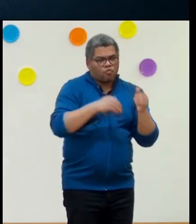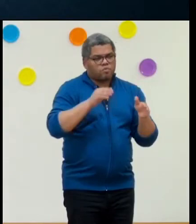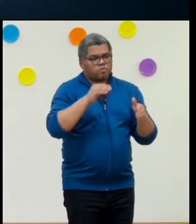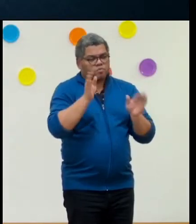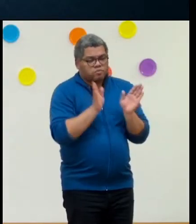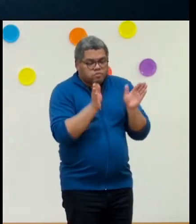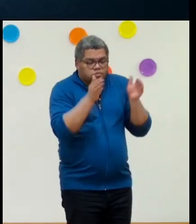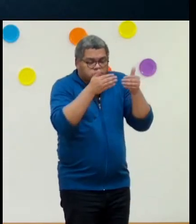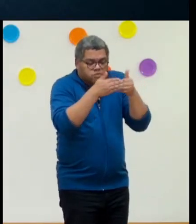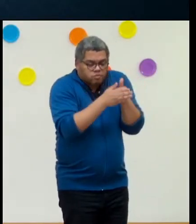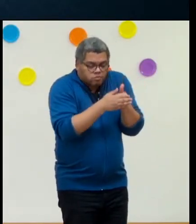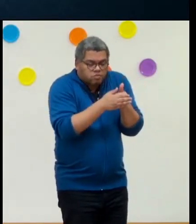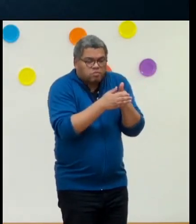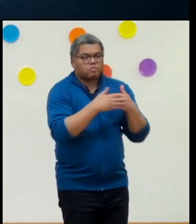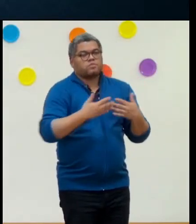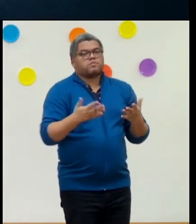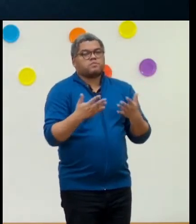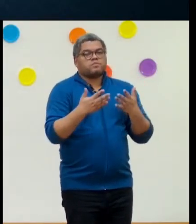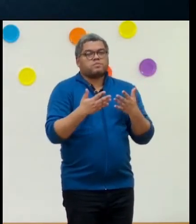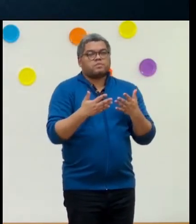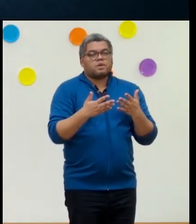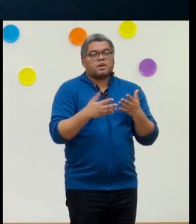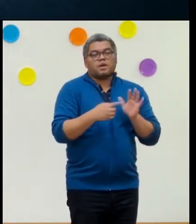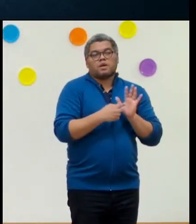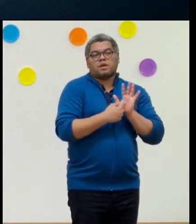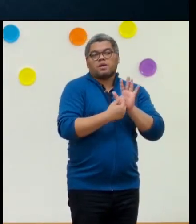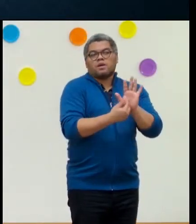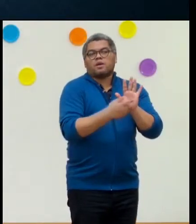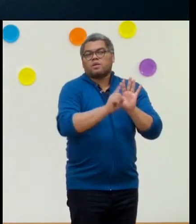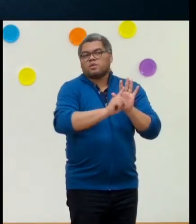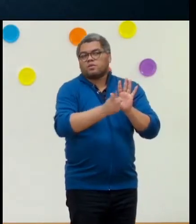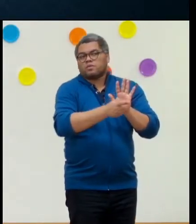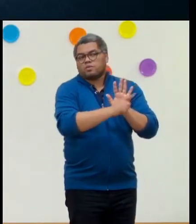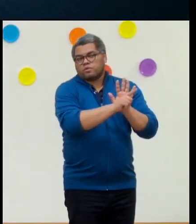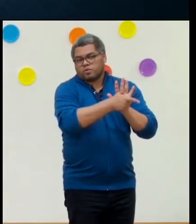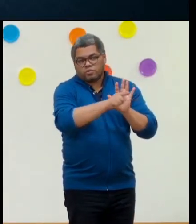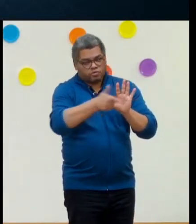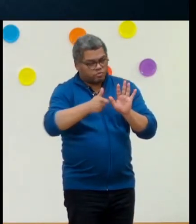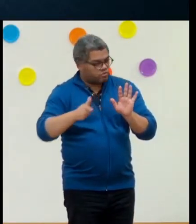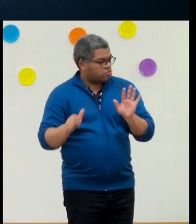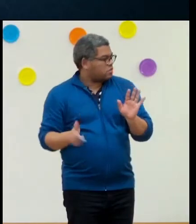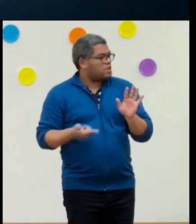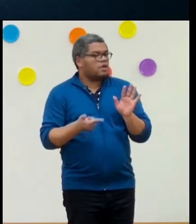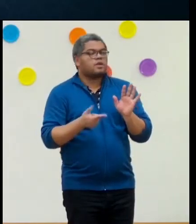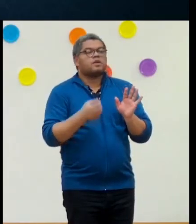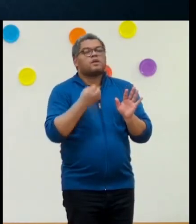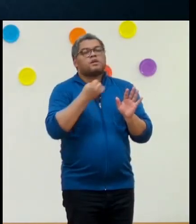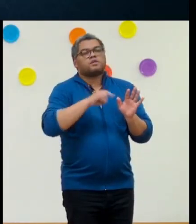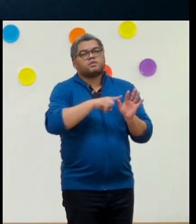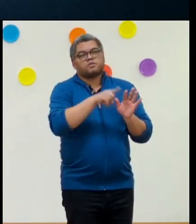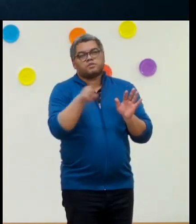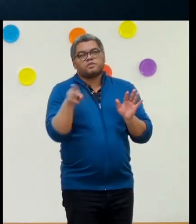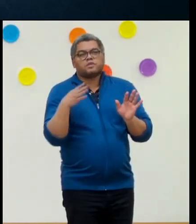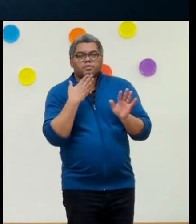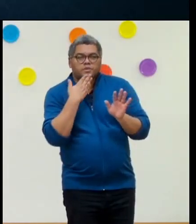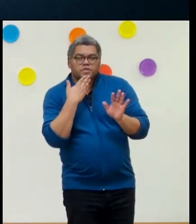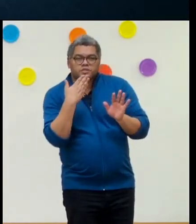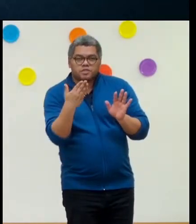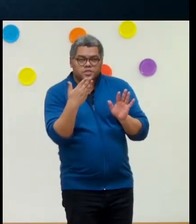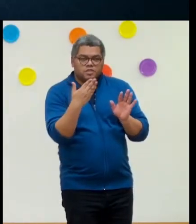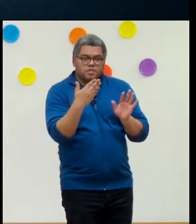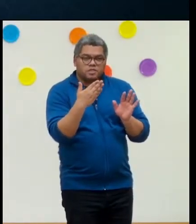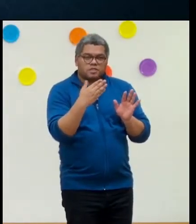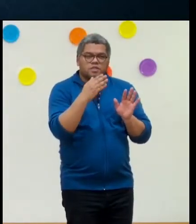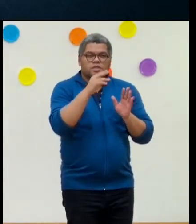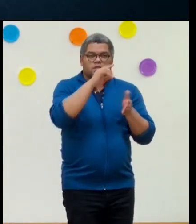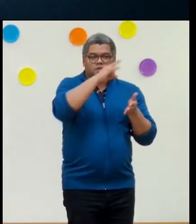paga e sai a maquininha do cartão, para que, caso alguém pegue, aparece lá churrascaria ou qualquer outra